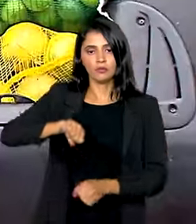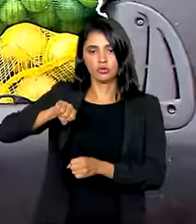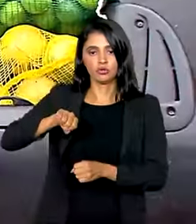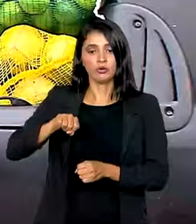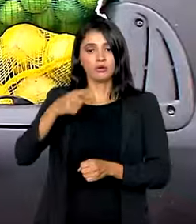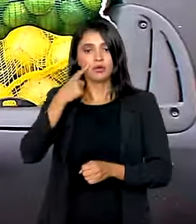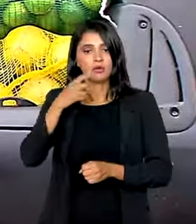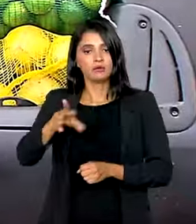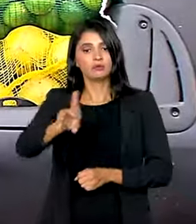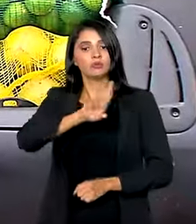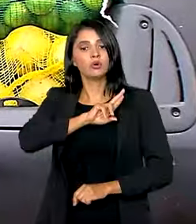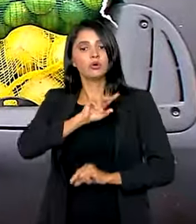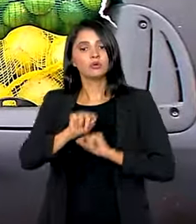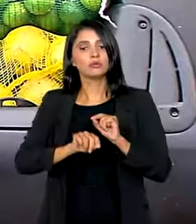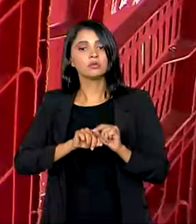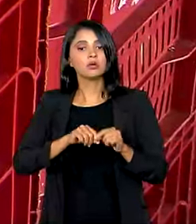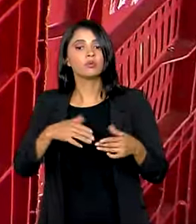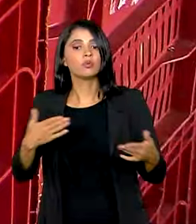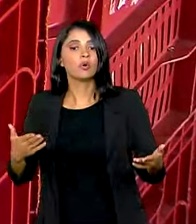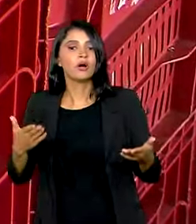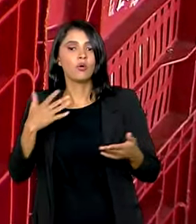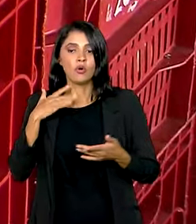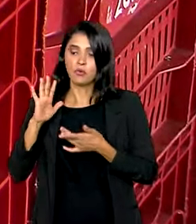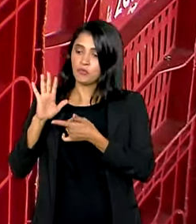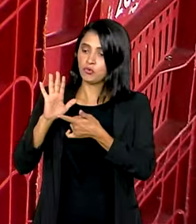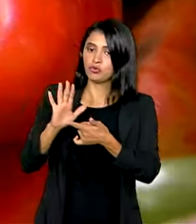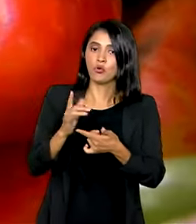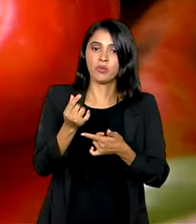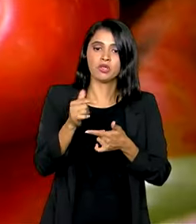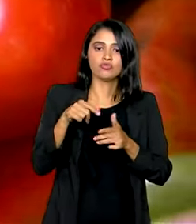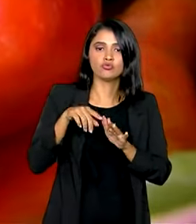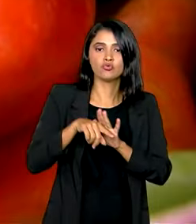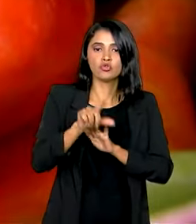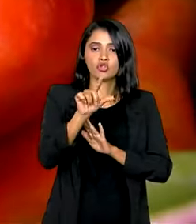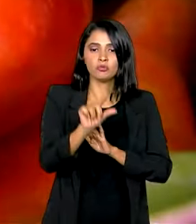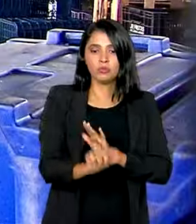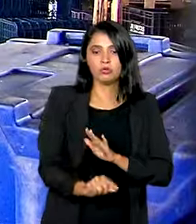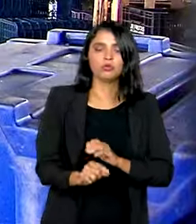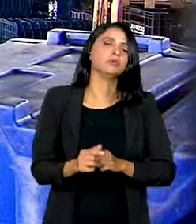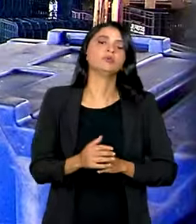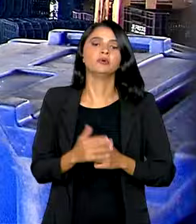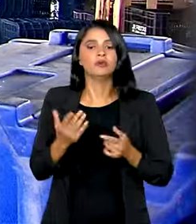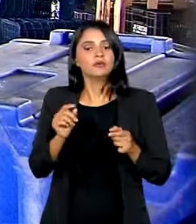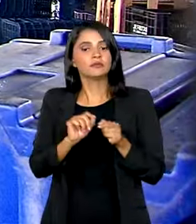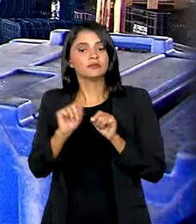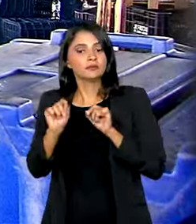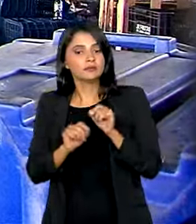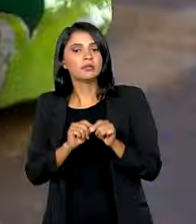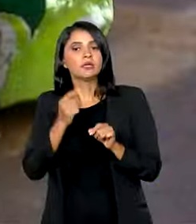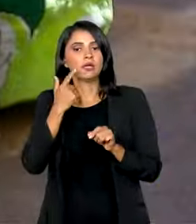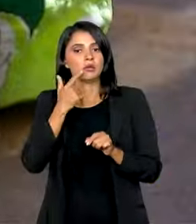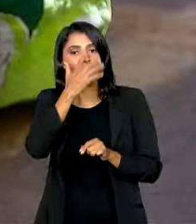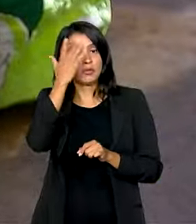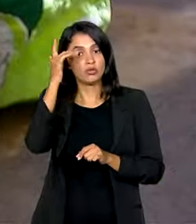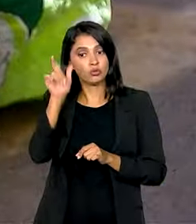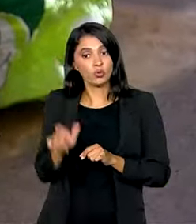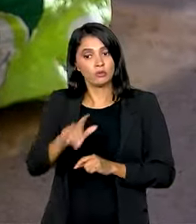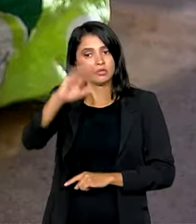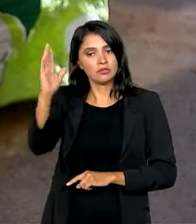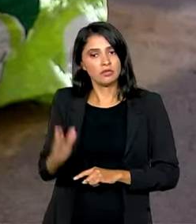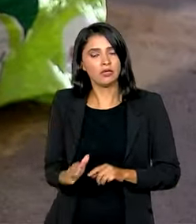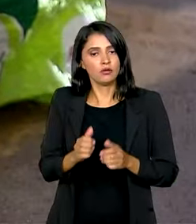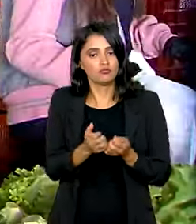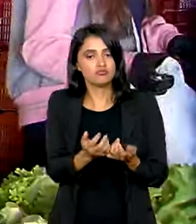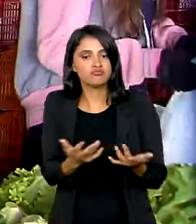E o resultado dessa medida refletiu na queda de preços dos alimentos, fazendo a mesa do brasileiro ficar